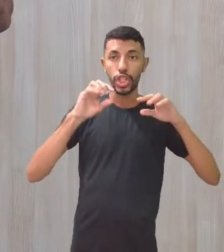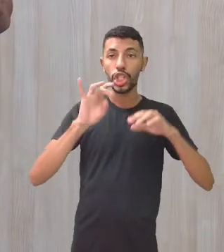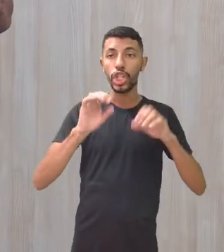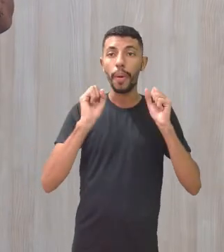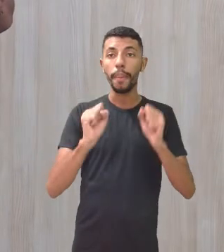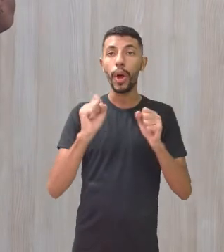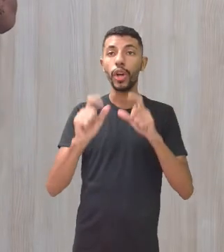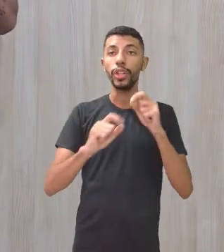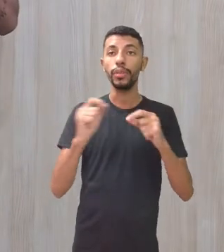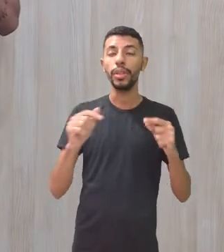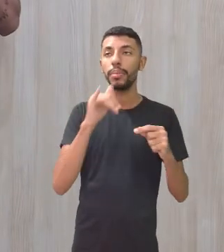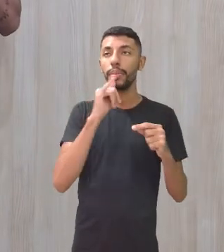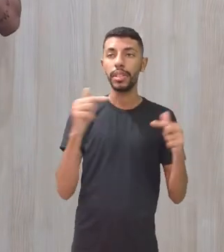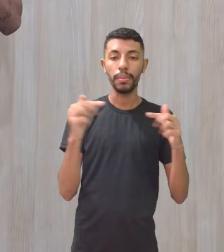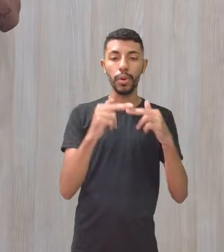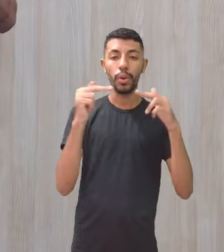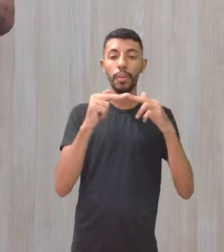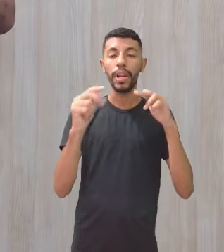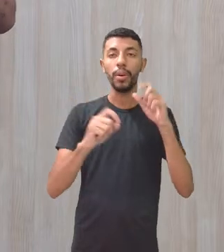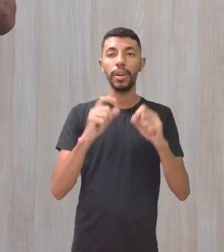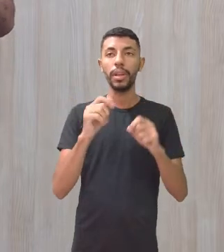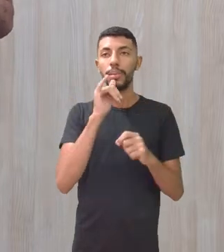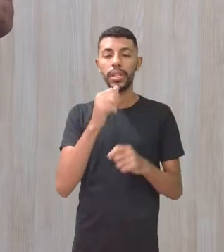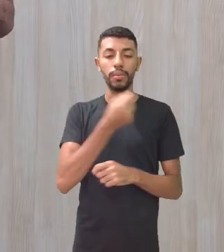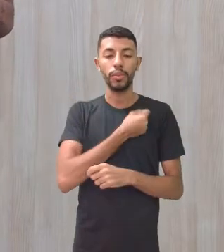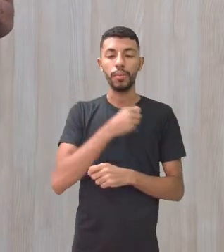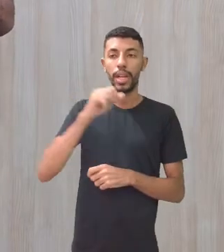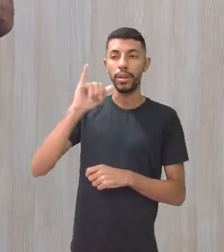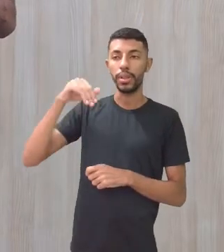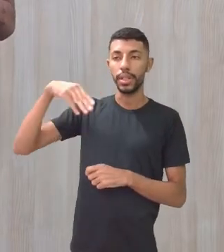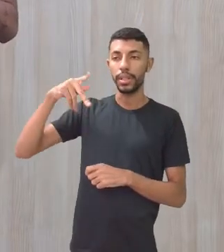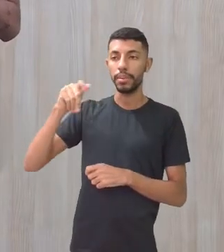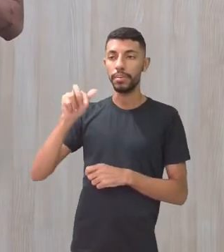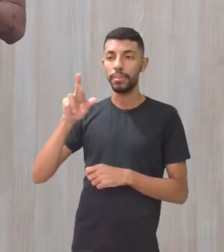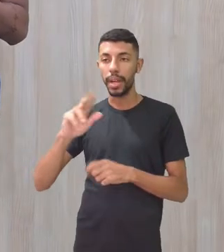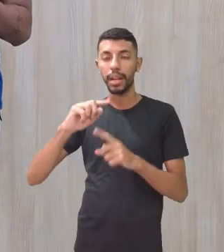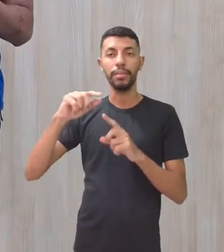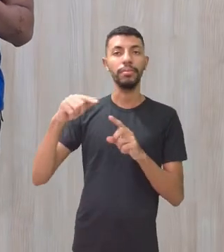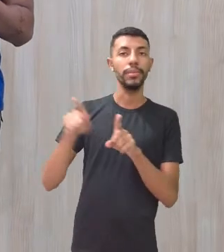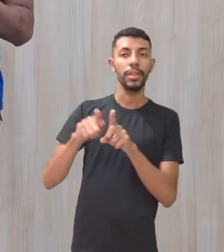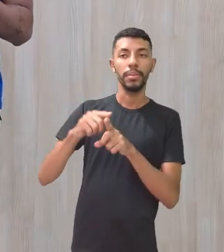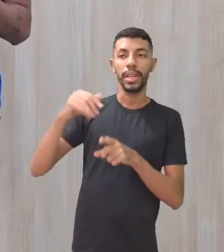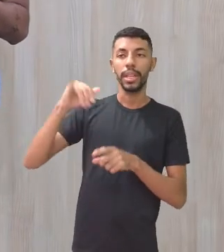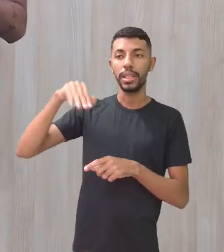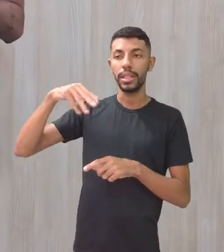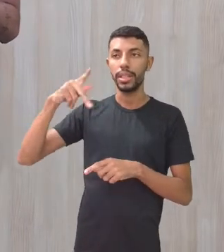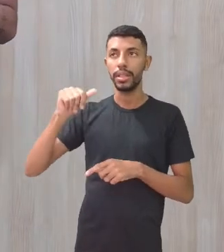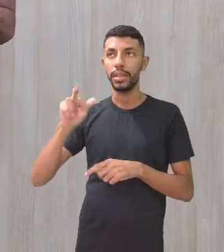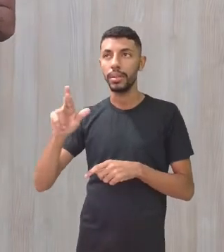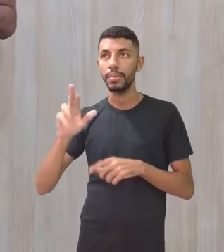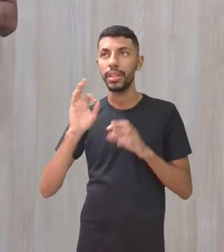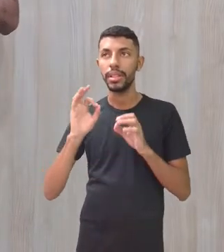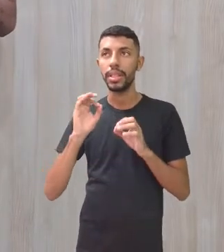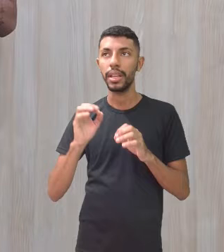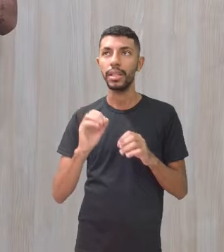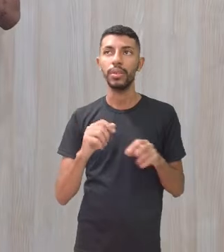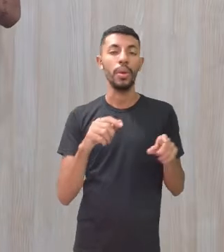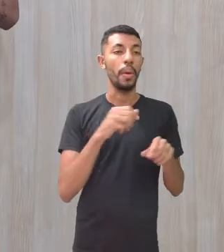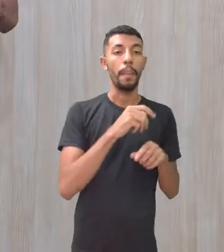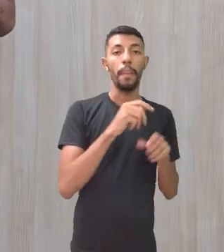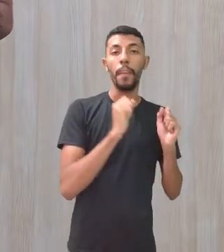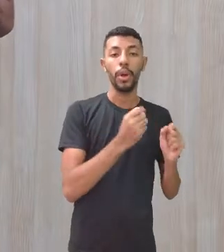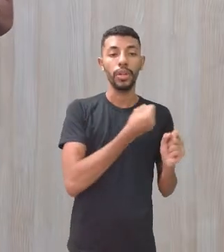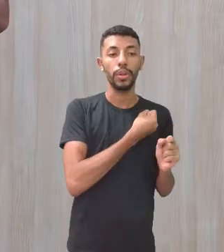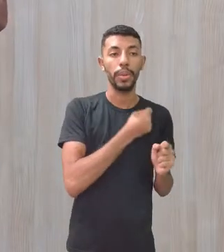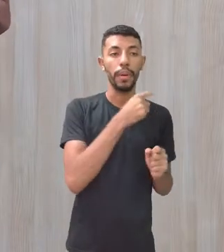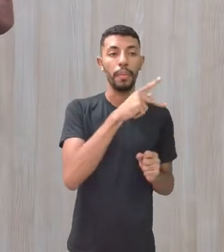número ímpar com número ímpar, número par com número par. Não precisa ser pedras iguais, né, com números iguais. Já está aí usando ó, o